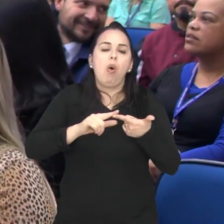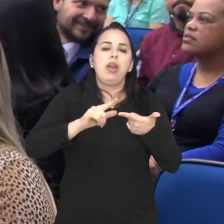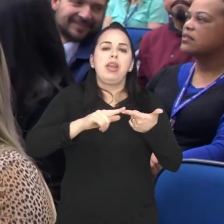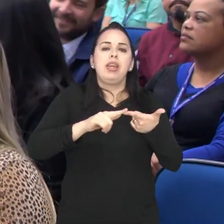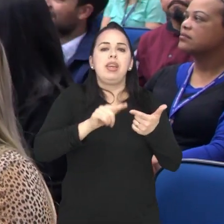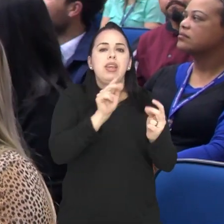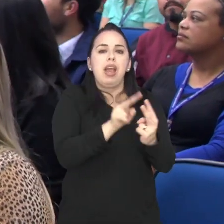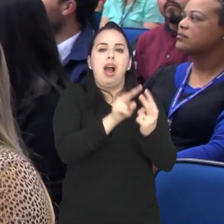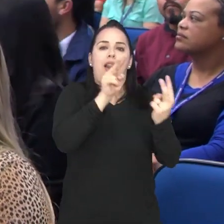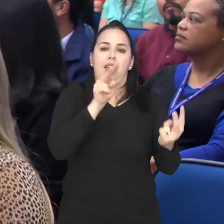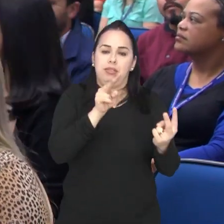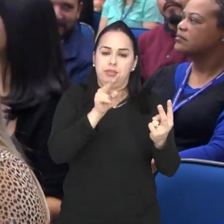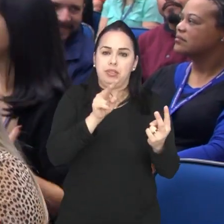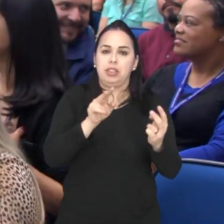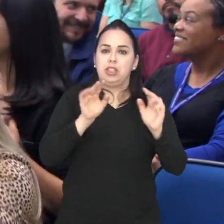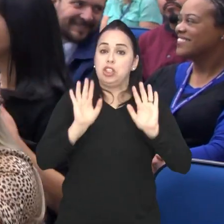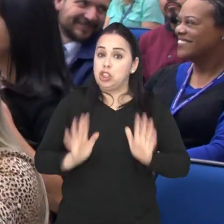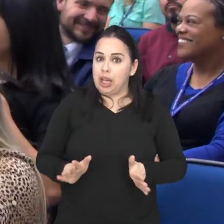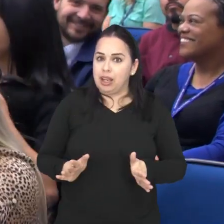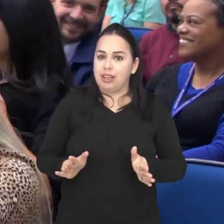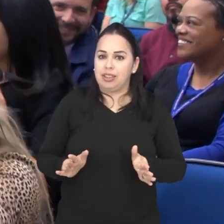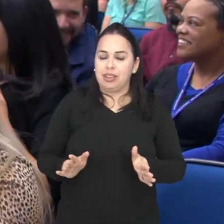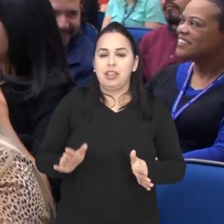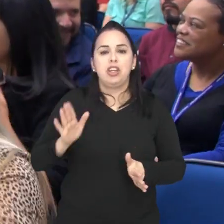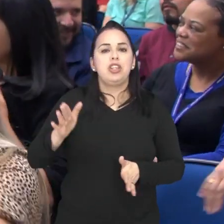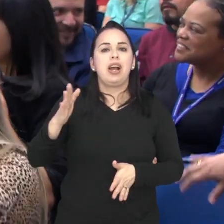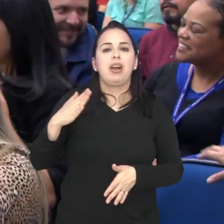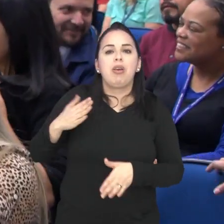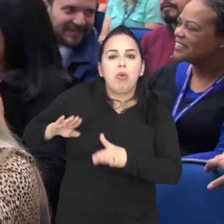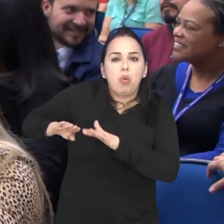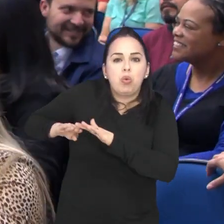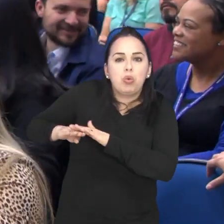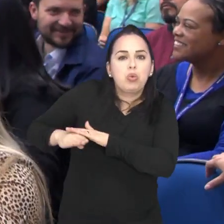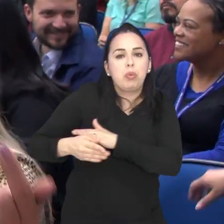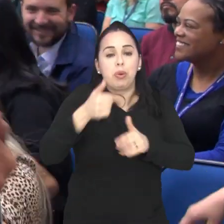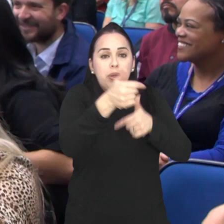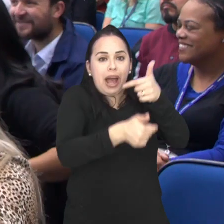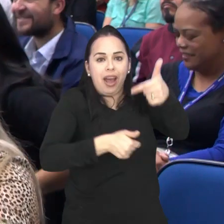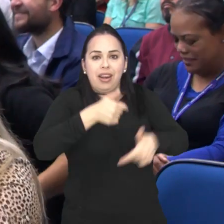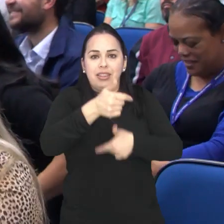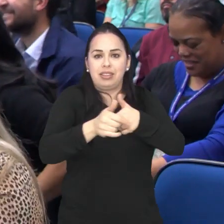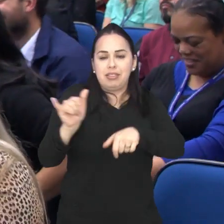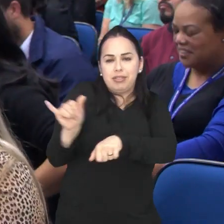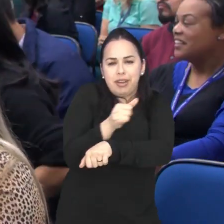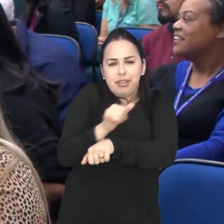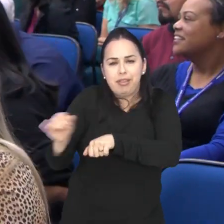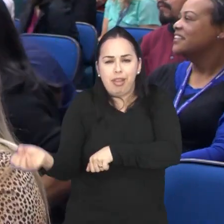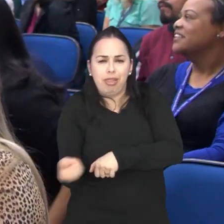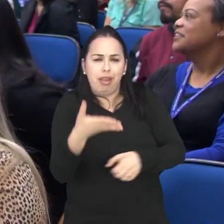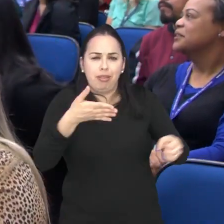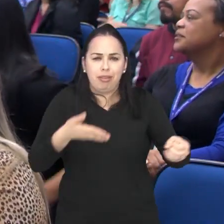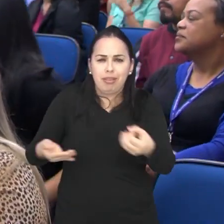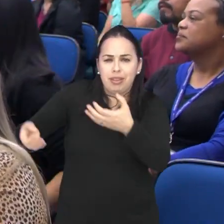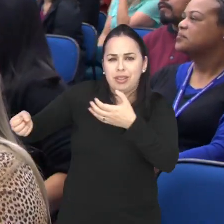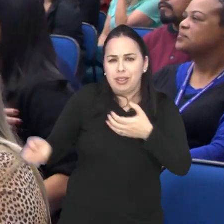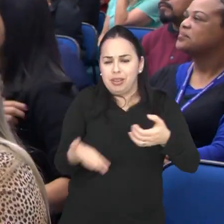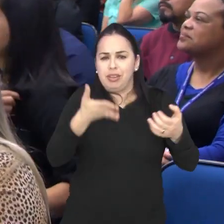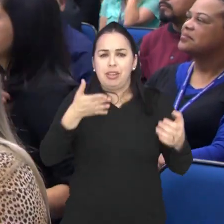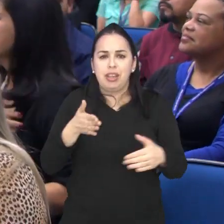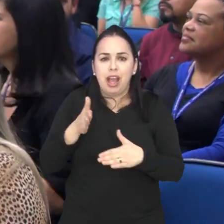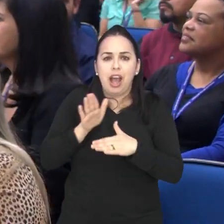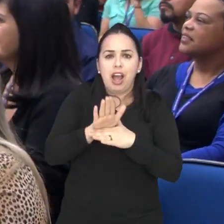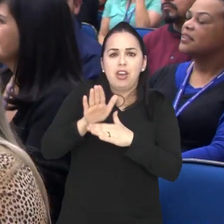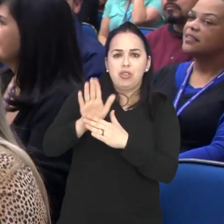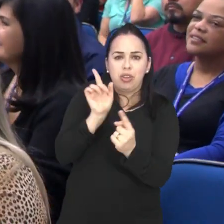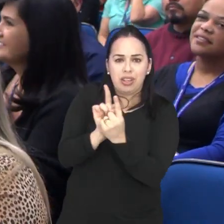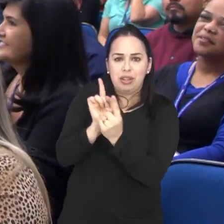aulas presenciais. Após as atividades, já foram incorporadas à rotina de trabalho novas ferramentas